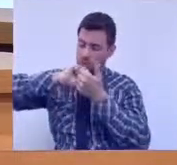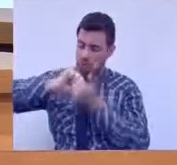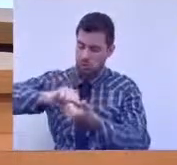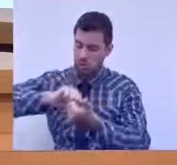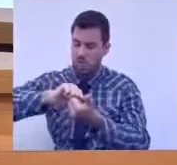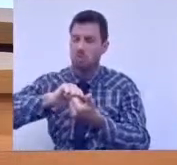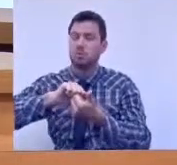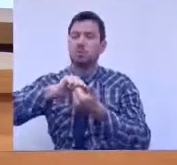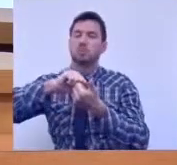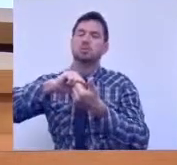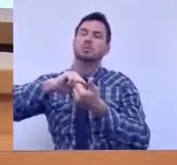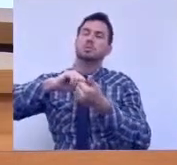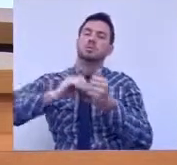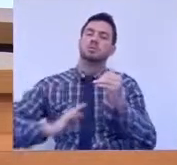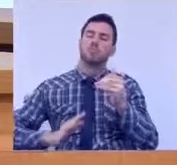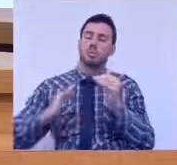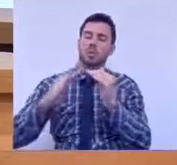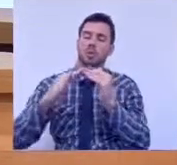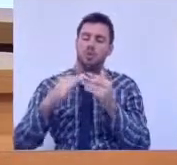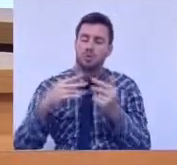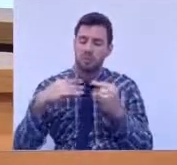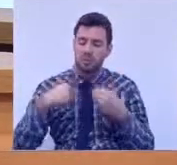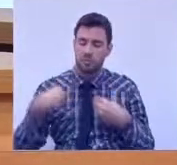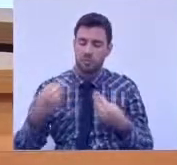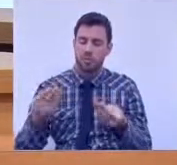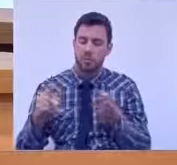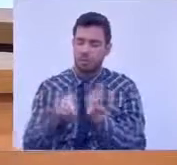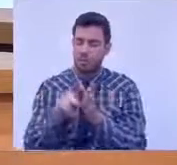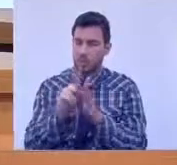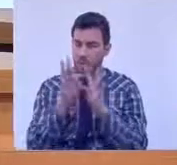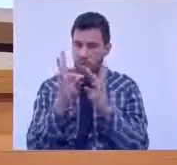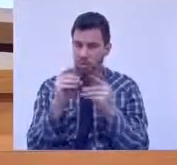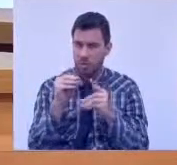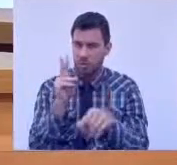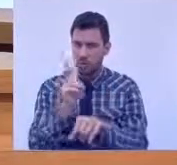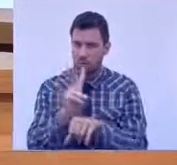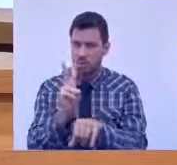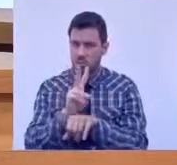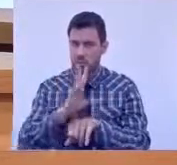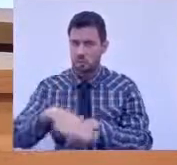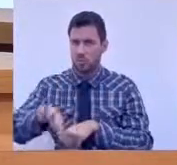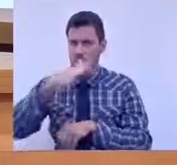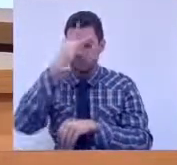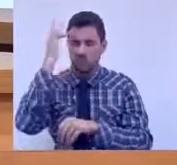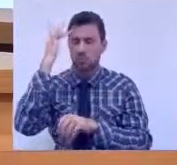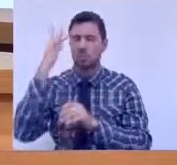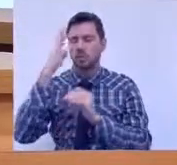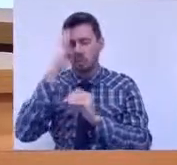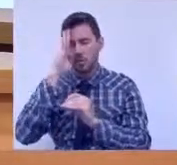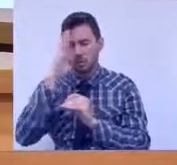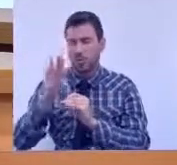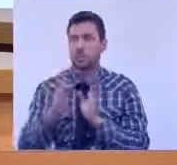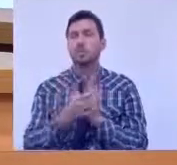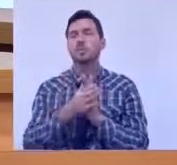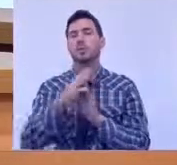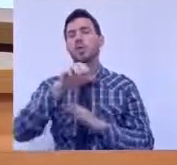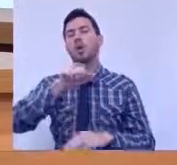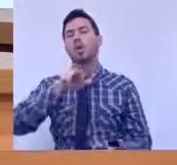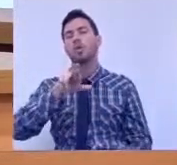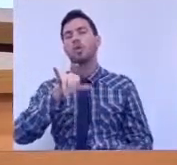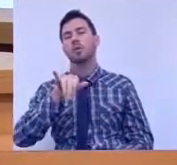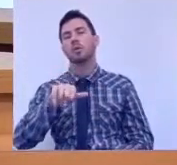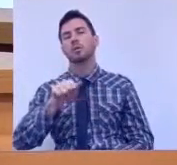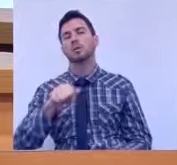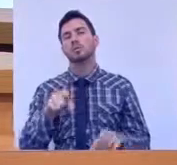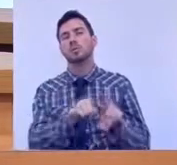moradores, com certeza estará dando proteção para aqueles moradores, principalmente para o pessoal do condomínio Adriana, e também seria